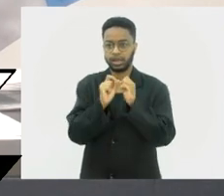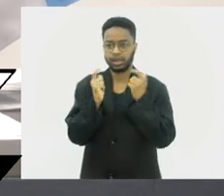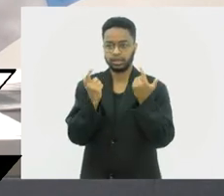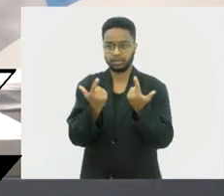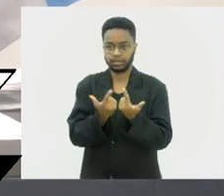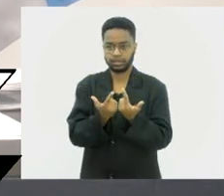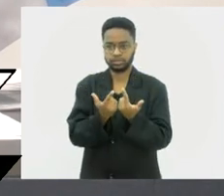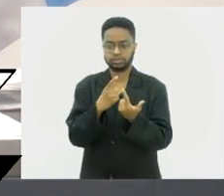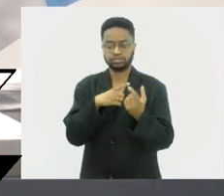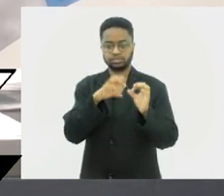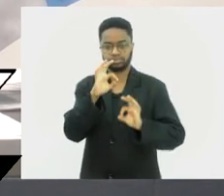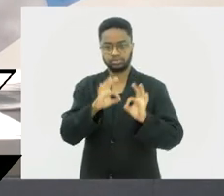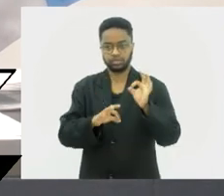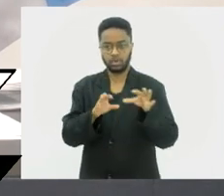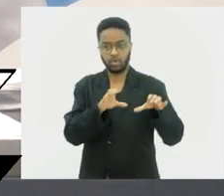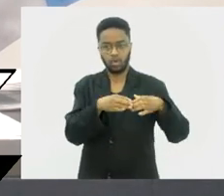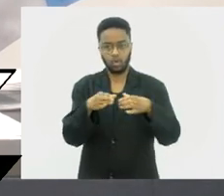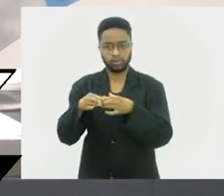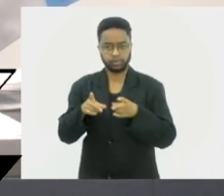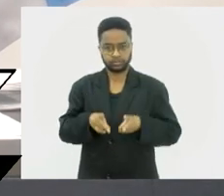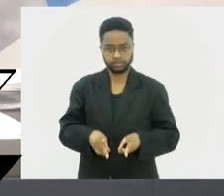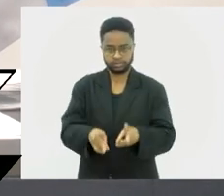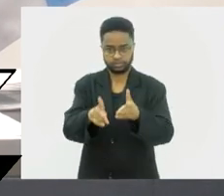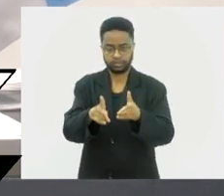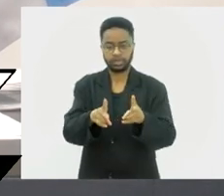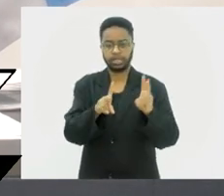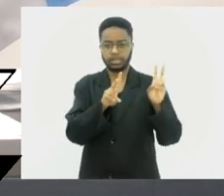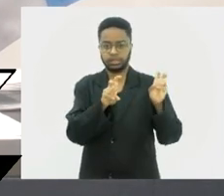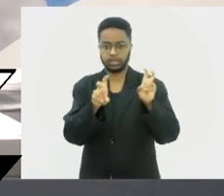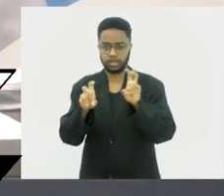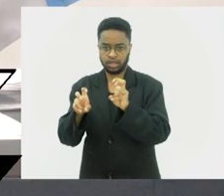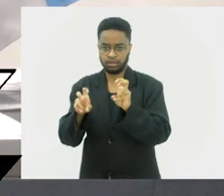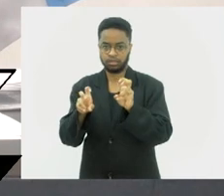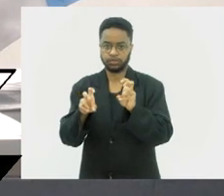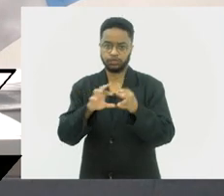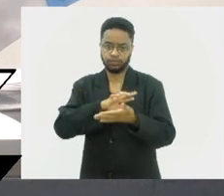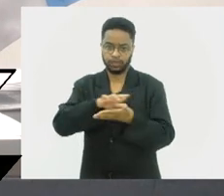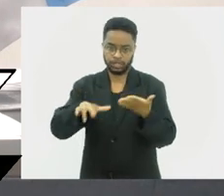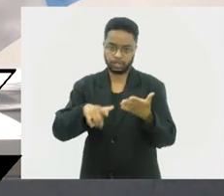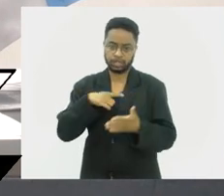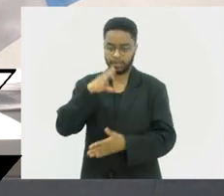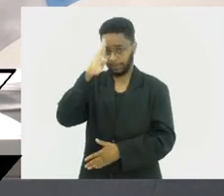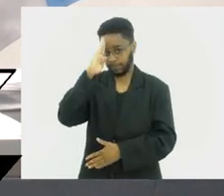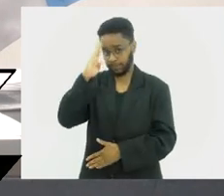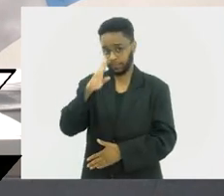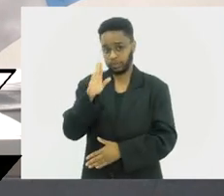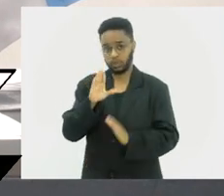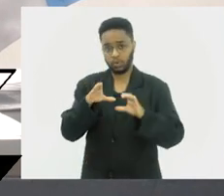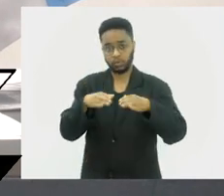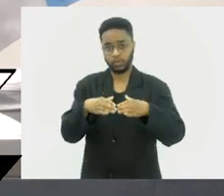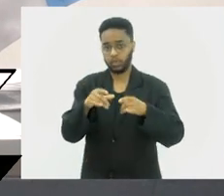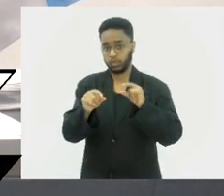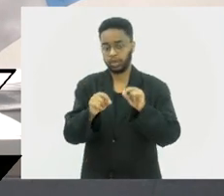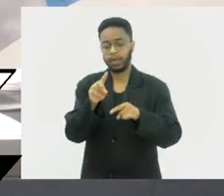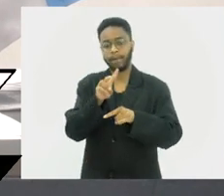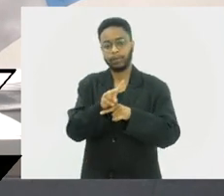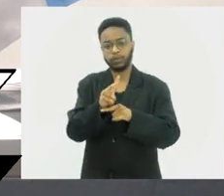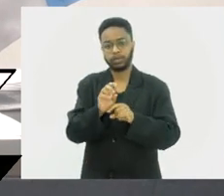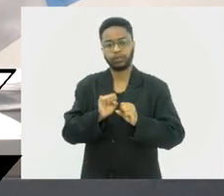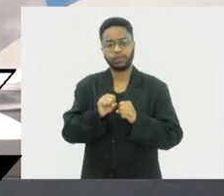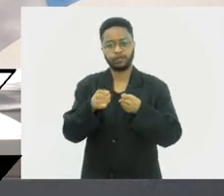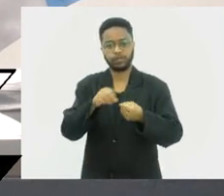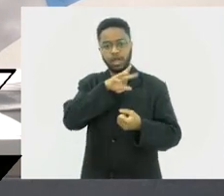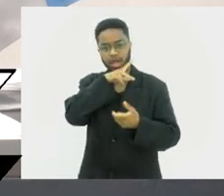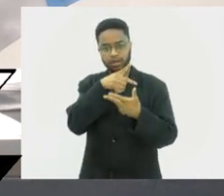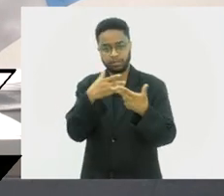ela é constituída por comissões permanentes, temáticas. No caso aqui, a principal comissão do tema é a Comissão de Proteção e Defesa dos